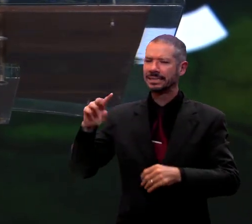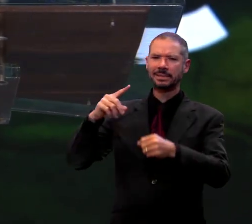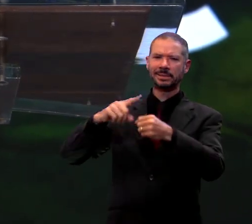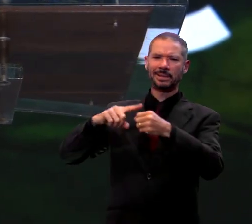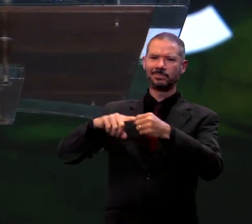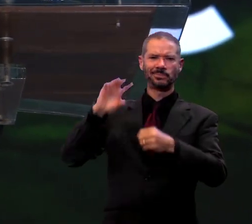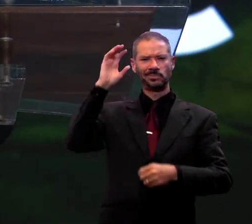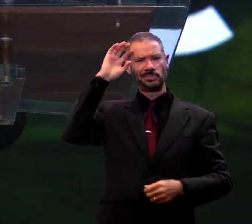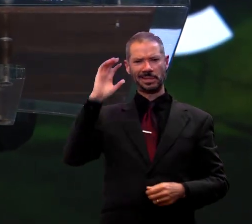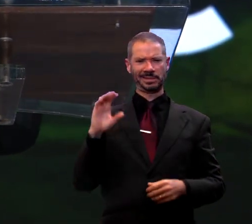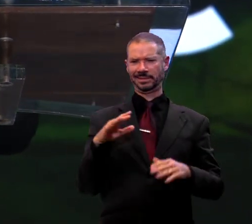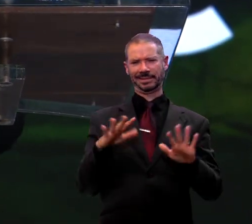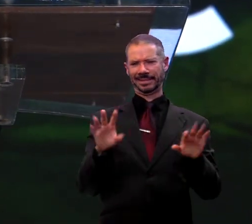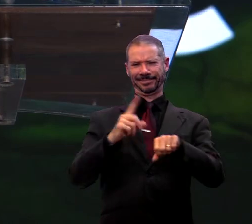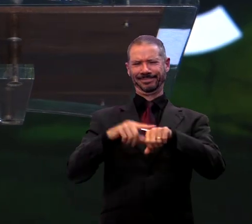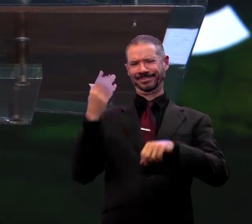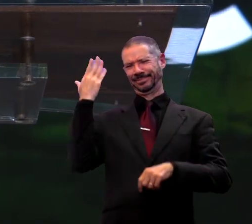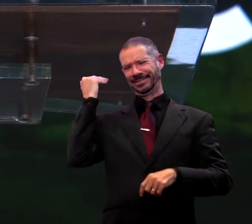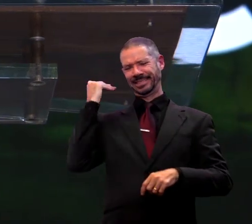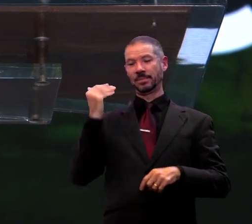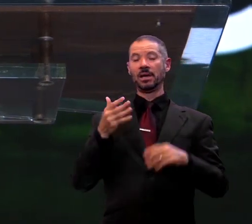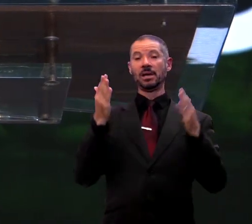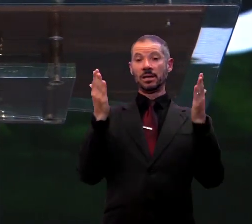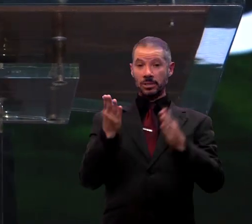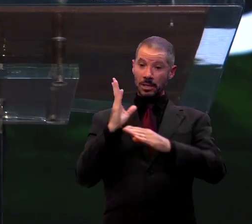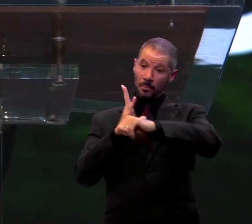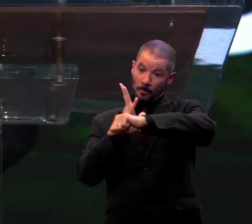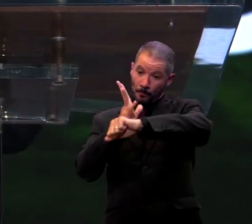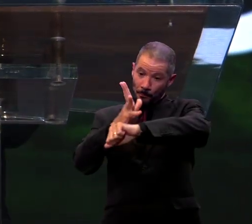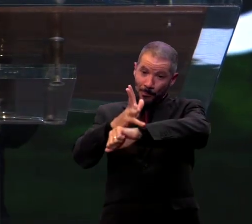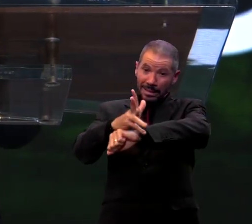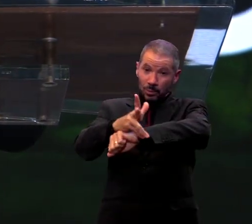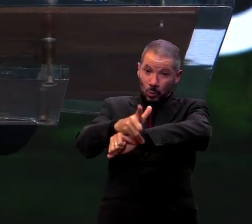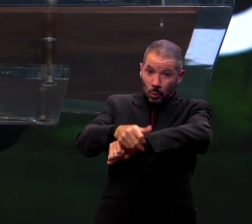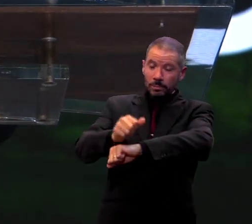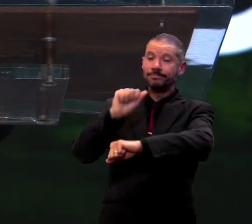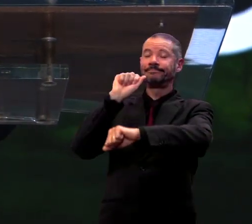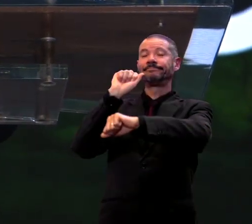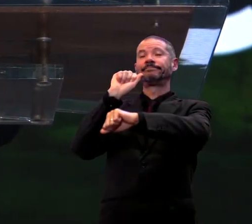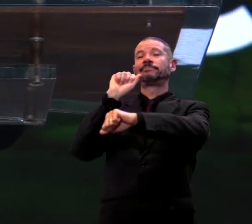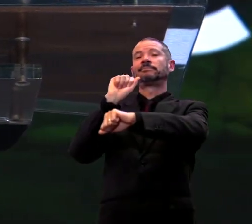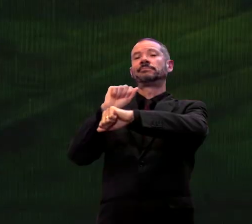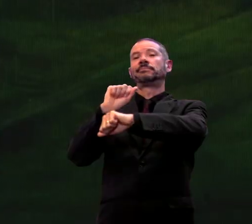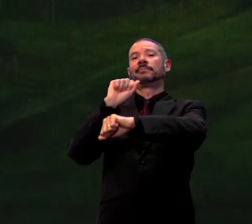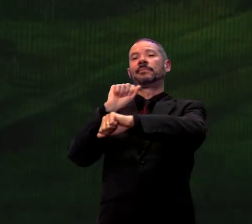época, e já de madrugada ficamos parados